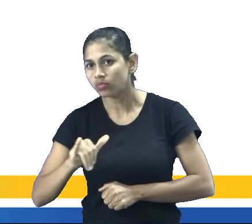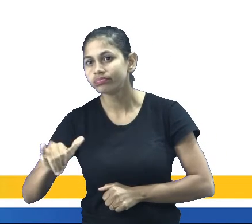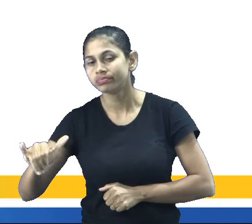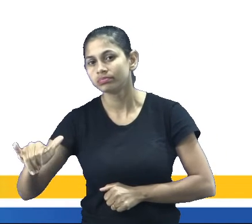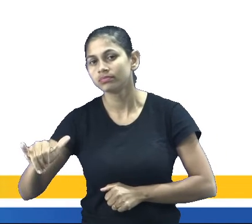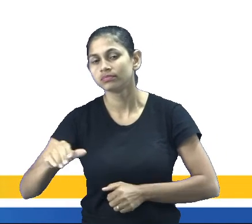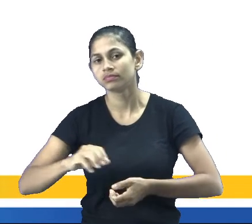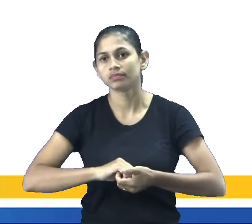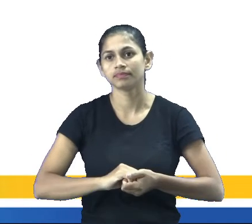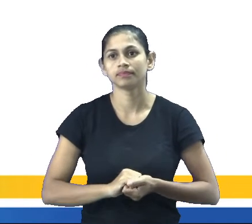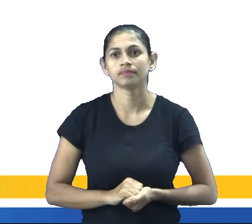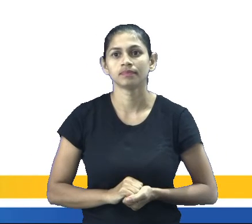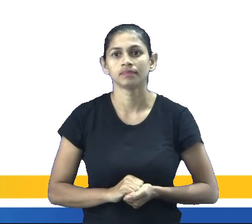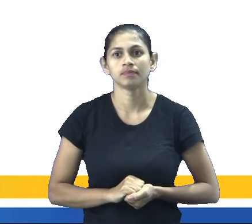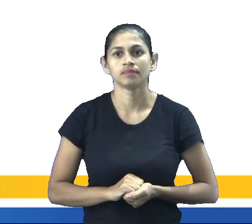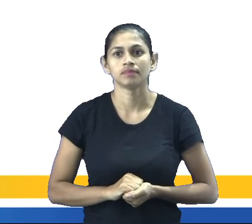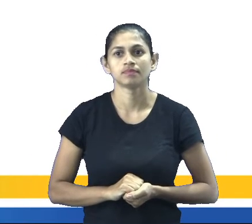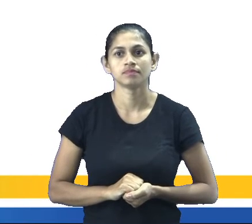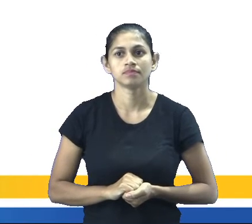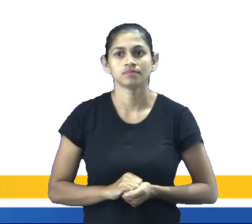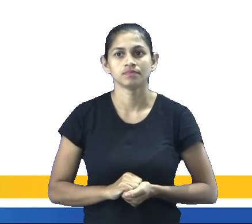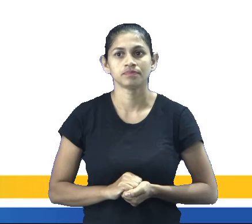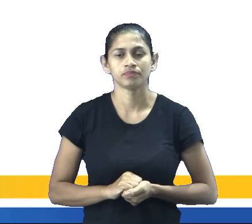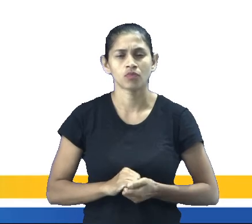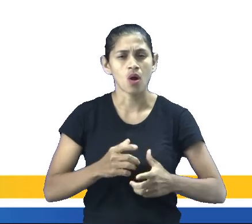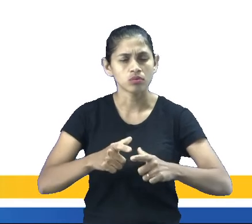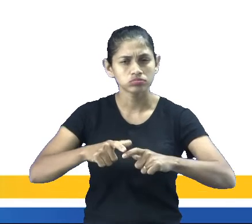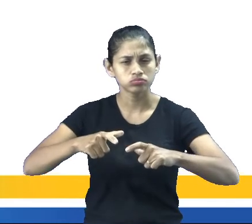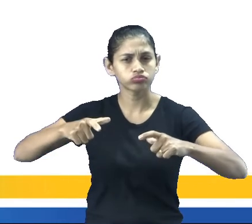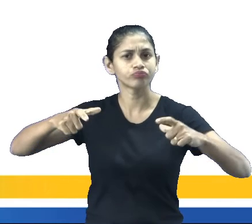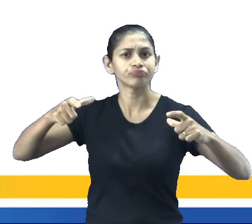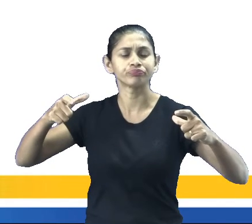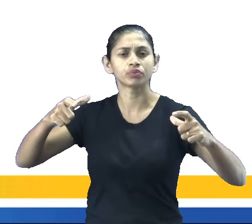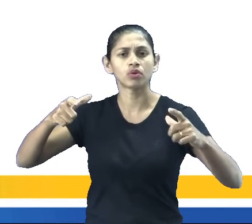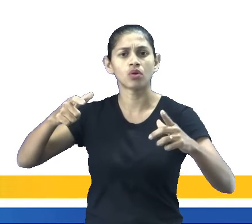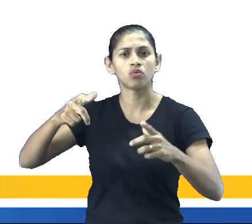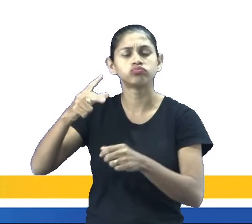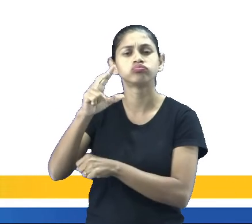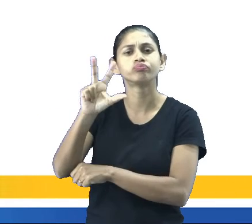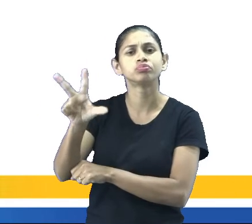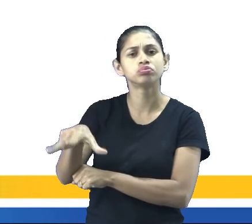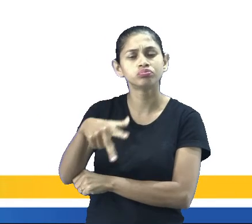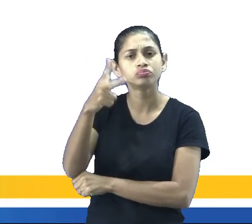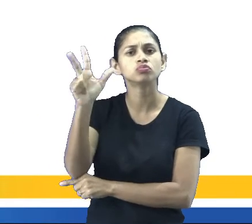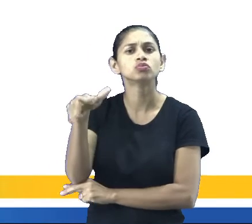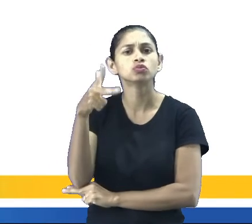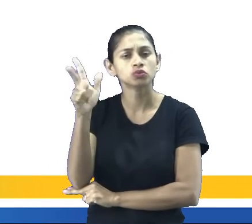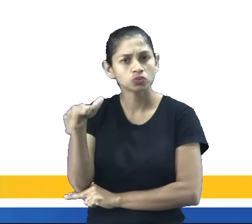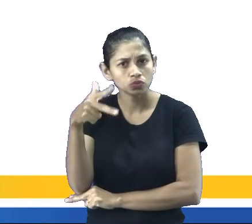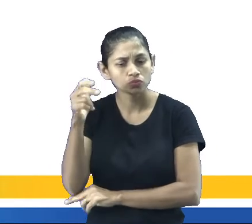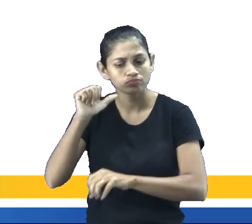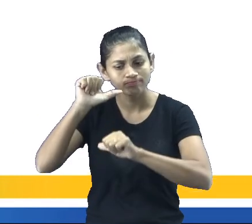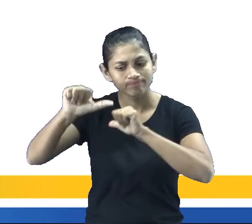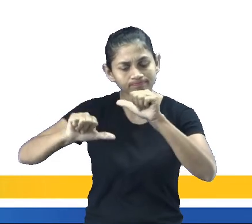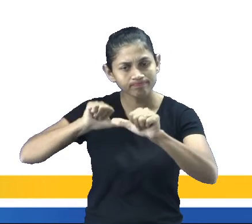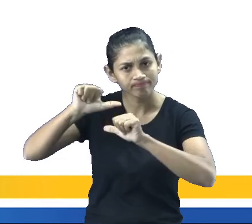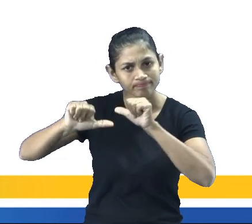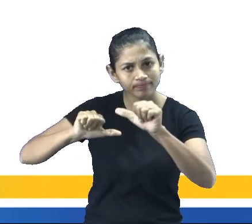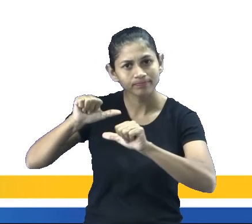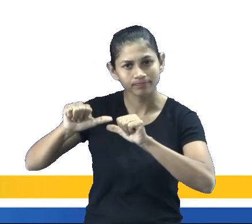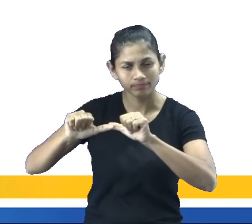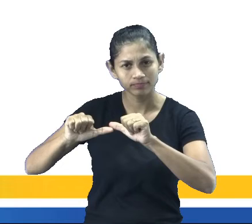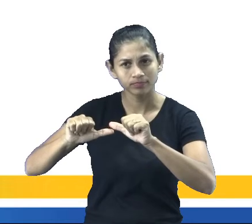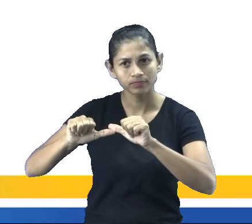a eletricidade. Gigantescos sistemas de hélices vão mover esses geradores que vão transformar a energia mecânica